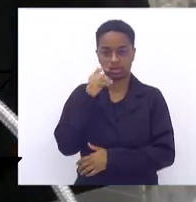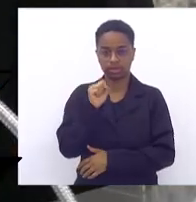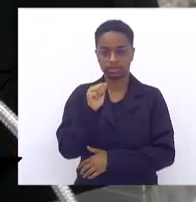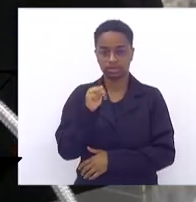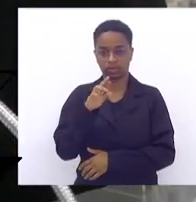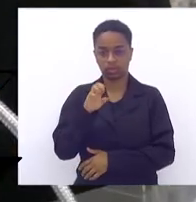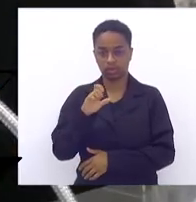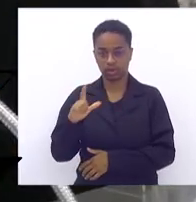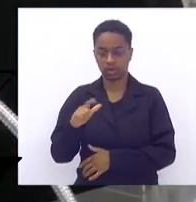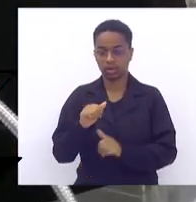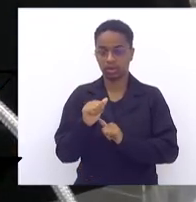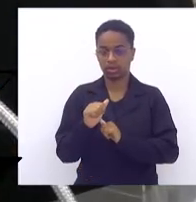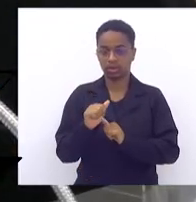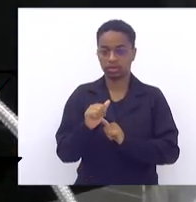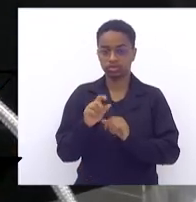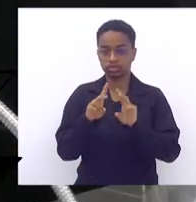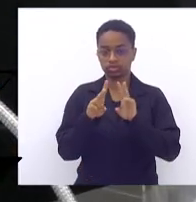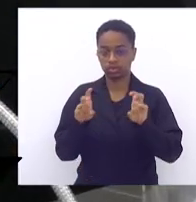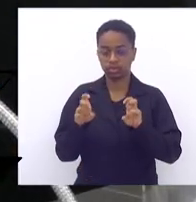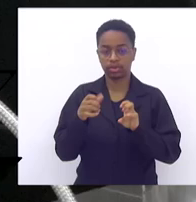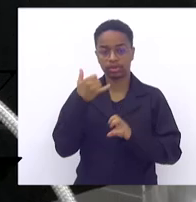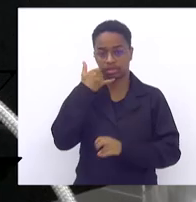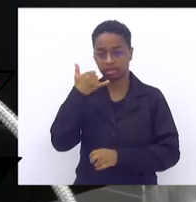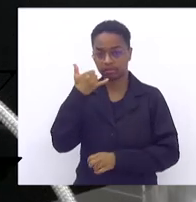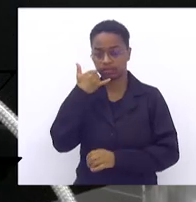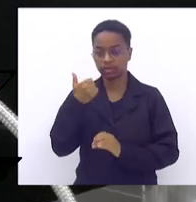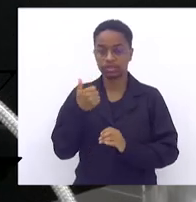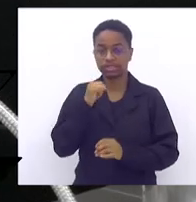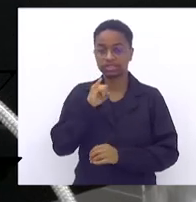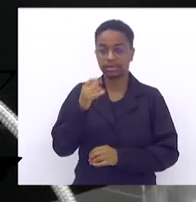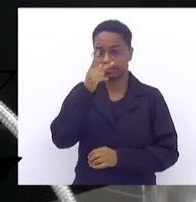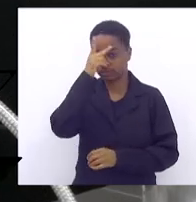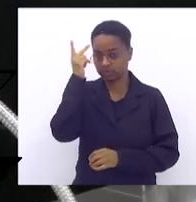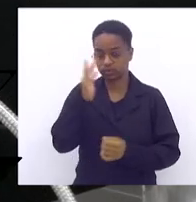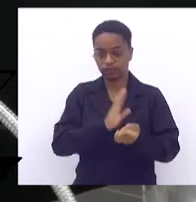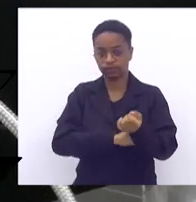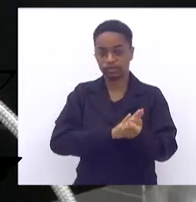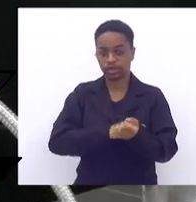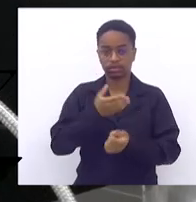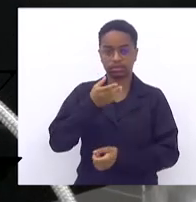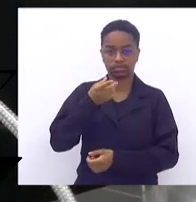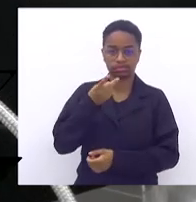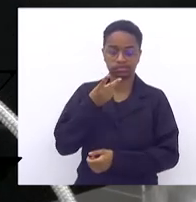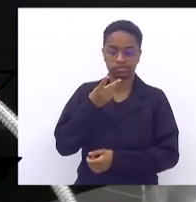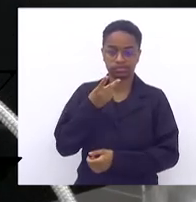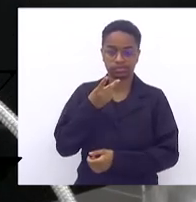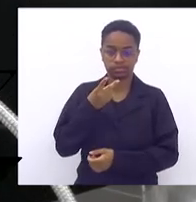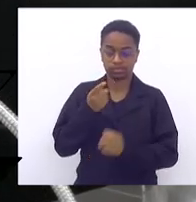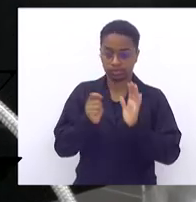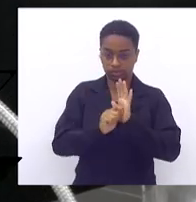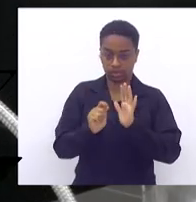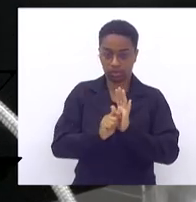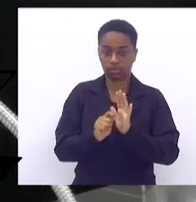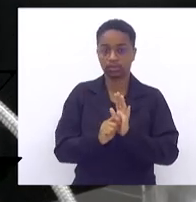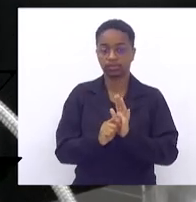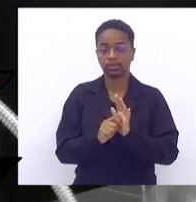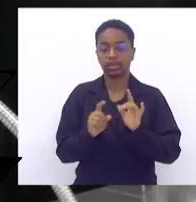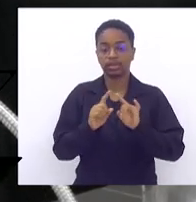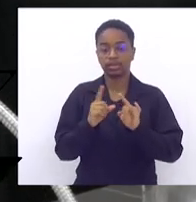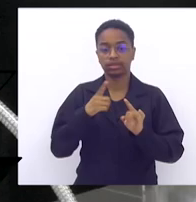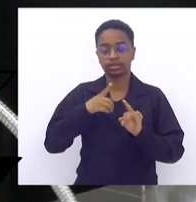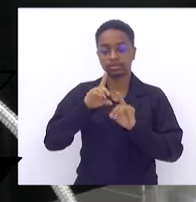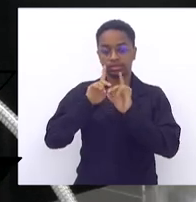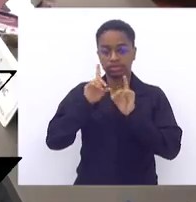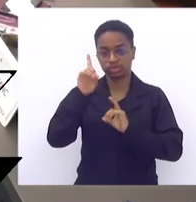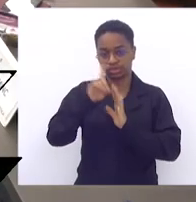criação do serviço telefônico Disque Dependente Químico no âmbito da Secretaria de Assistência Social e Direitos Humanos do Estado do Rio de Janeiro. Para aparecer, deputado